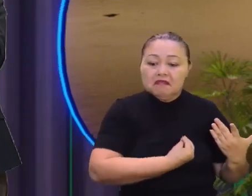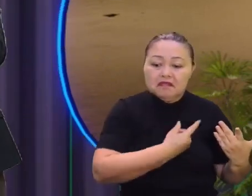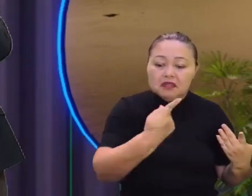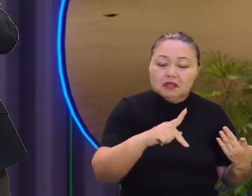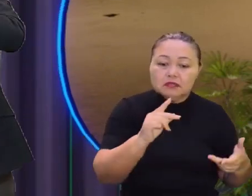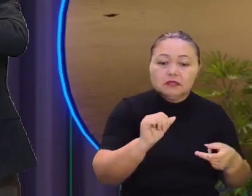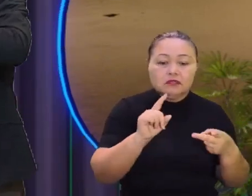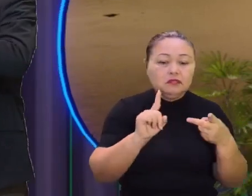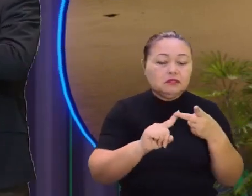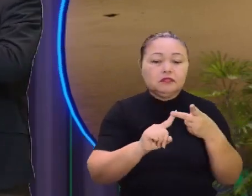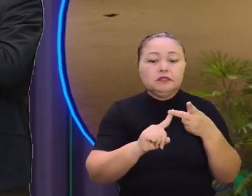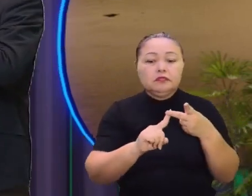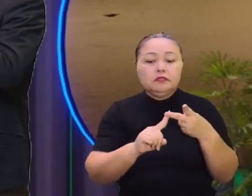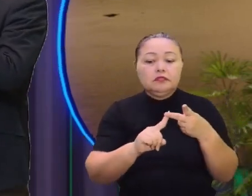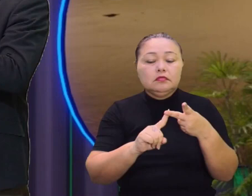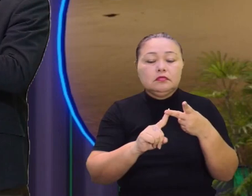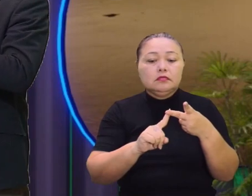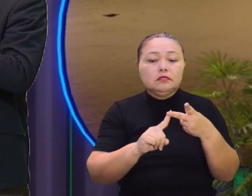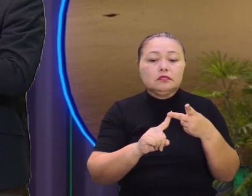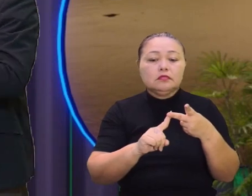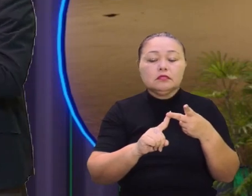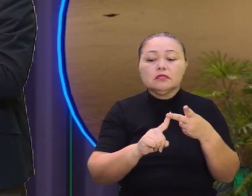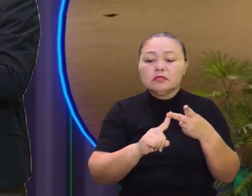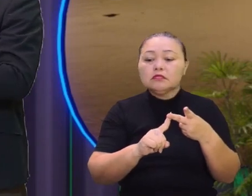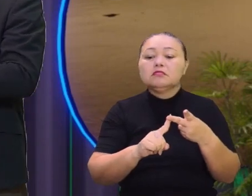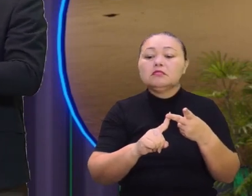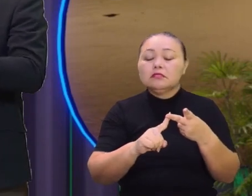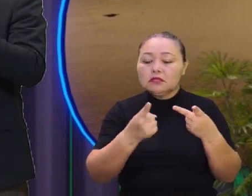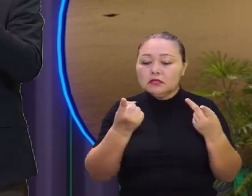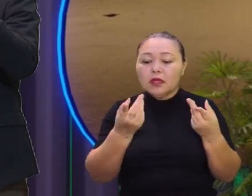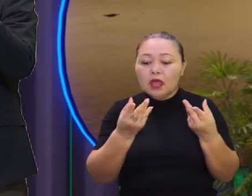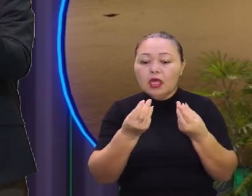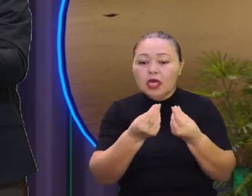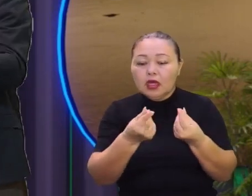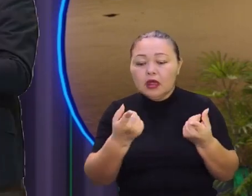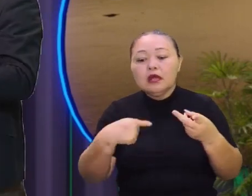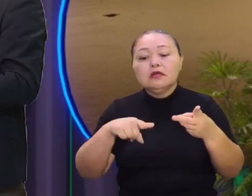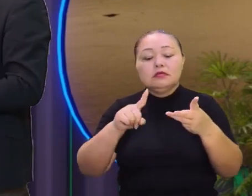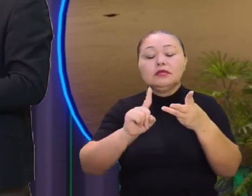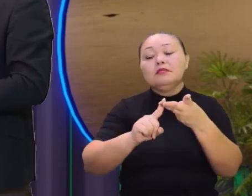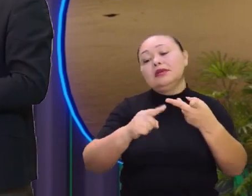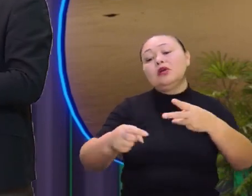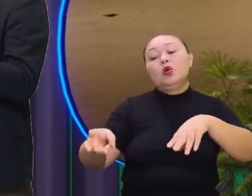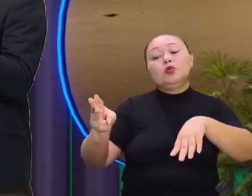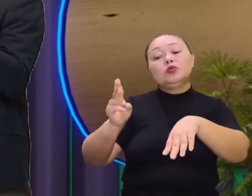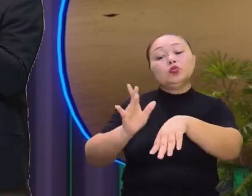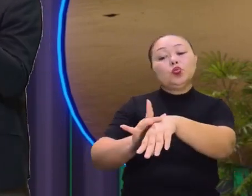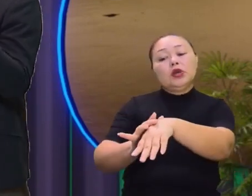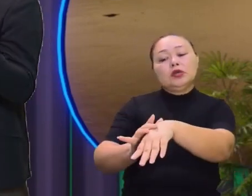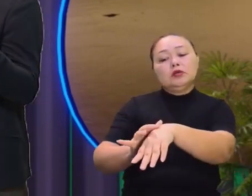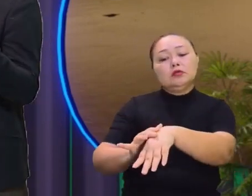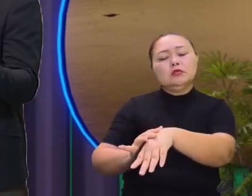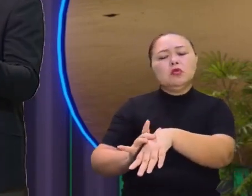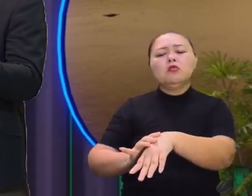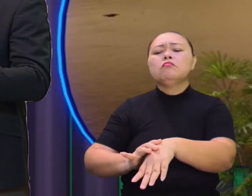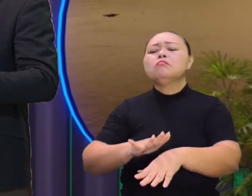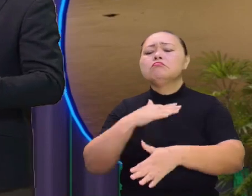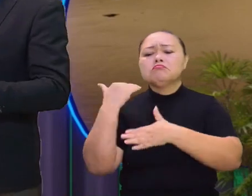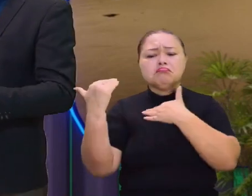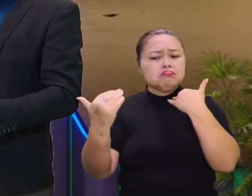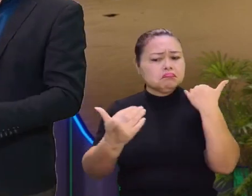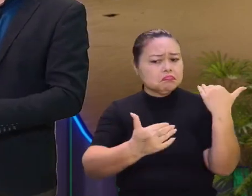situação mesmo muito precária, ainda tinha a questão das doenças. Que Exatamente. Matou